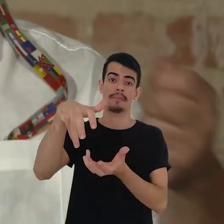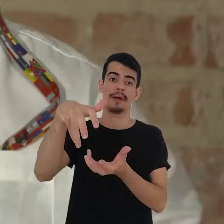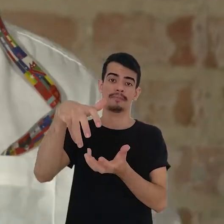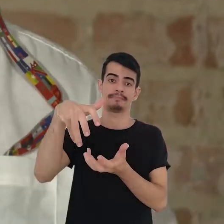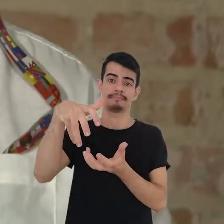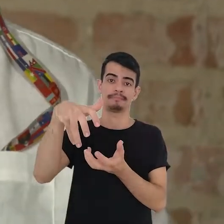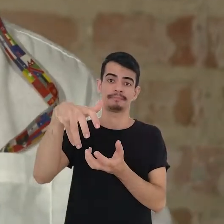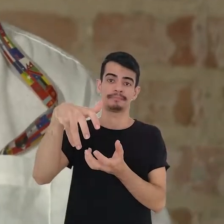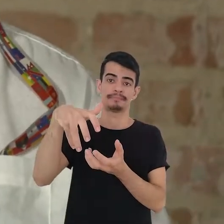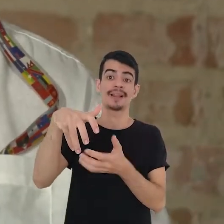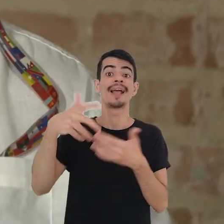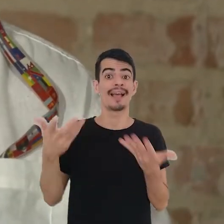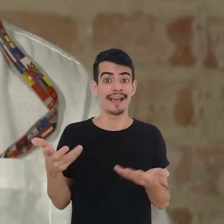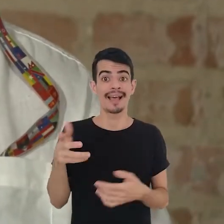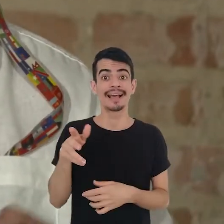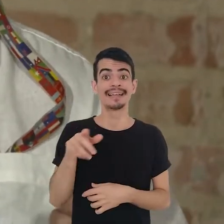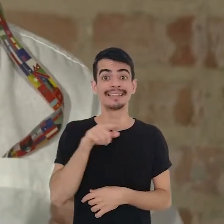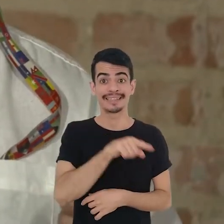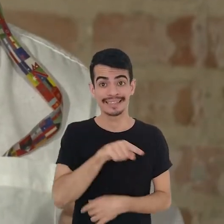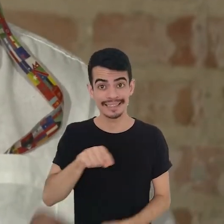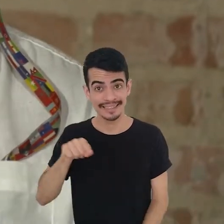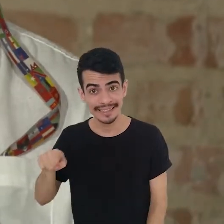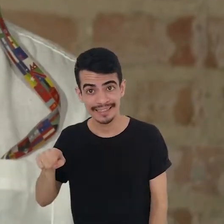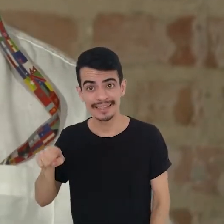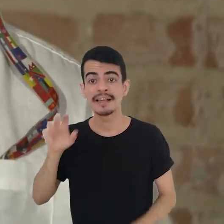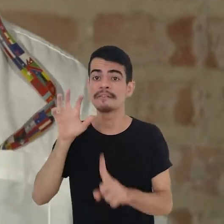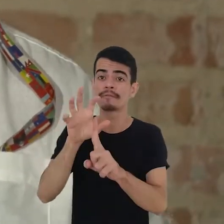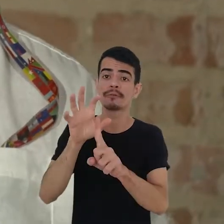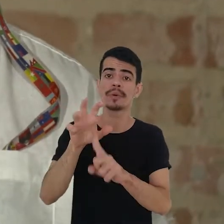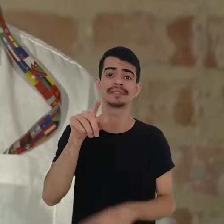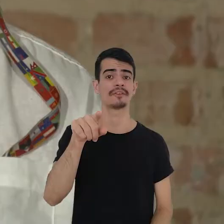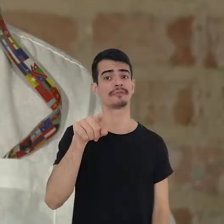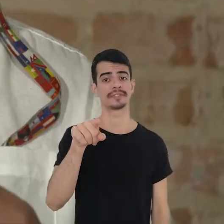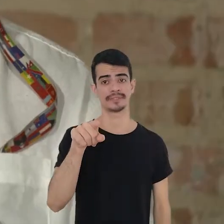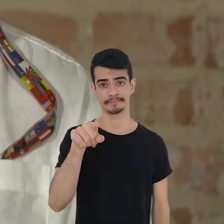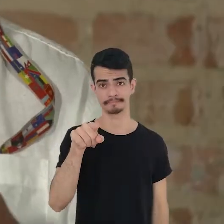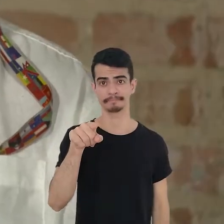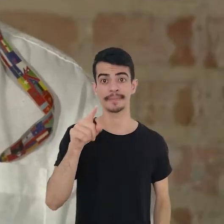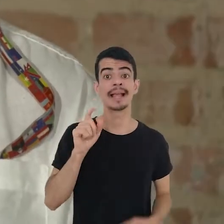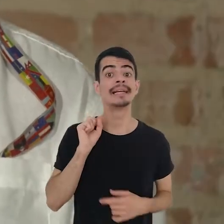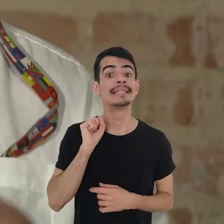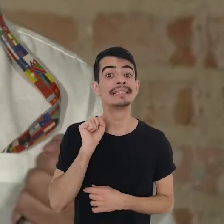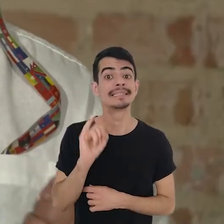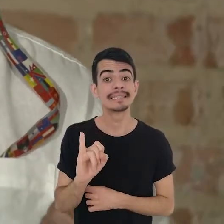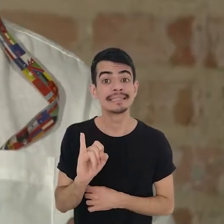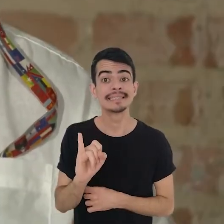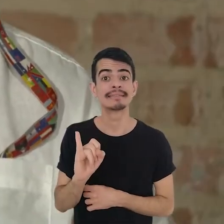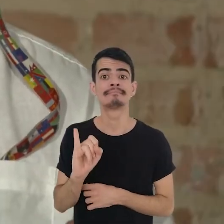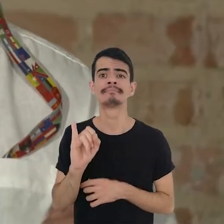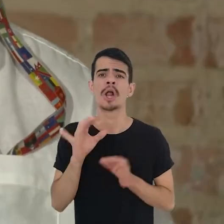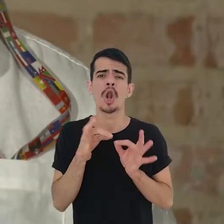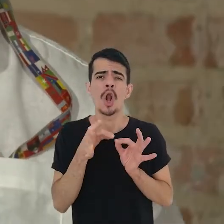em todos esses 3 âmbitos, atuar fortemente sobre você, mesmo que a